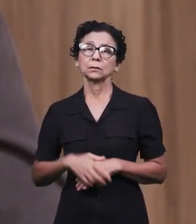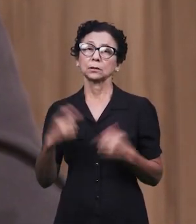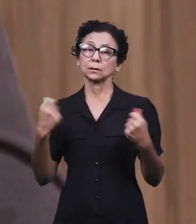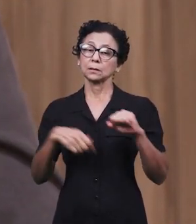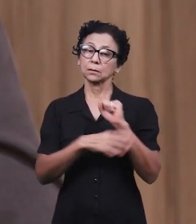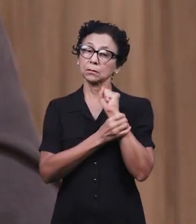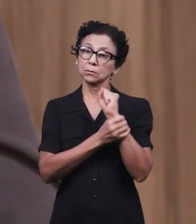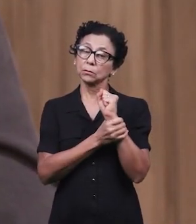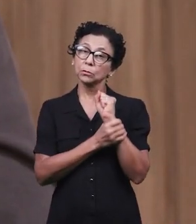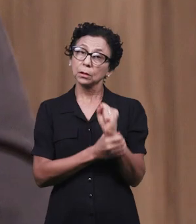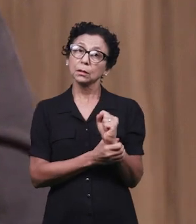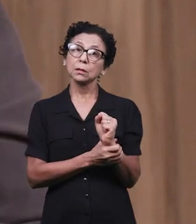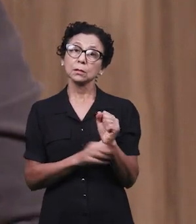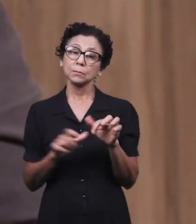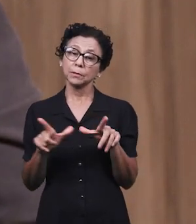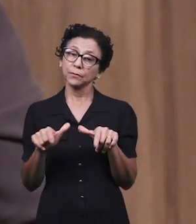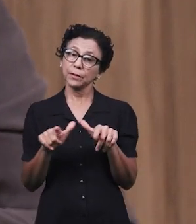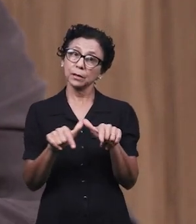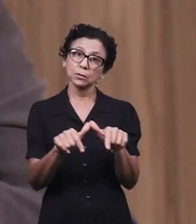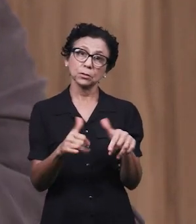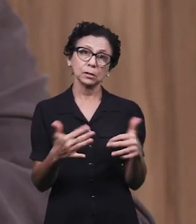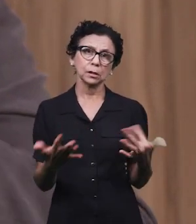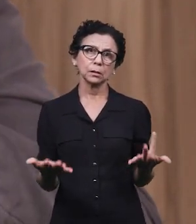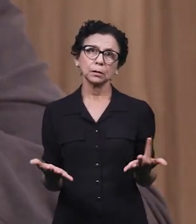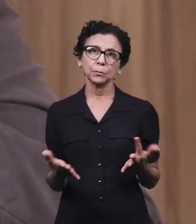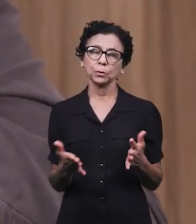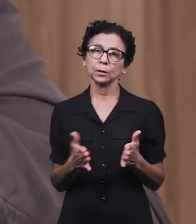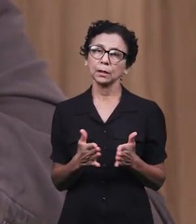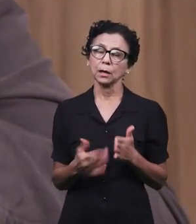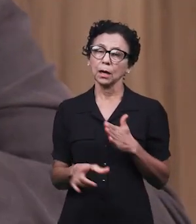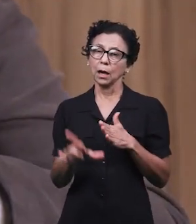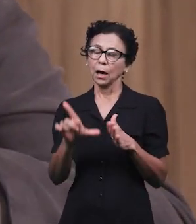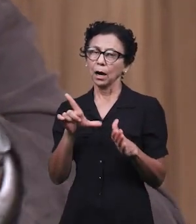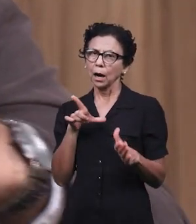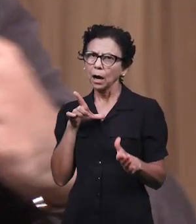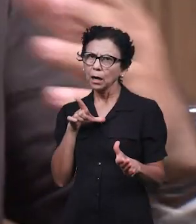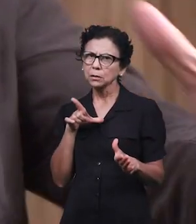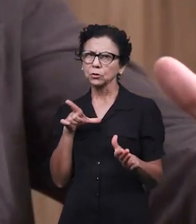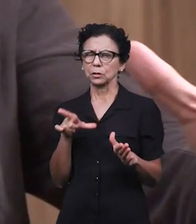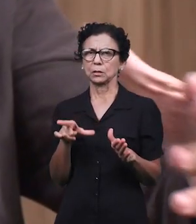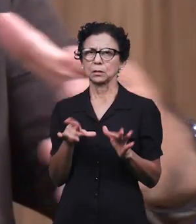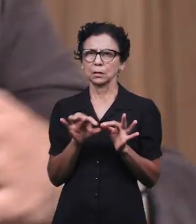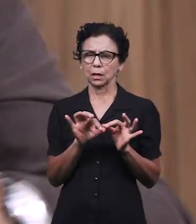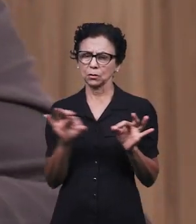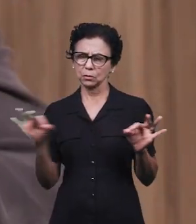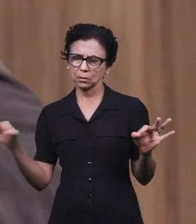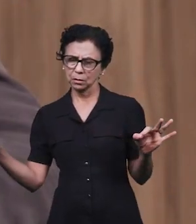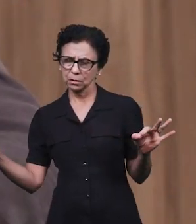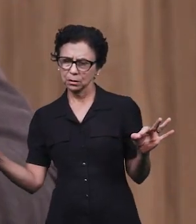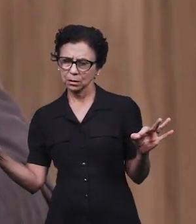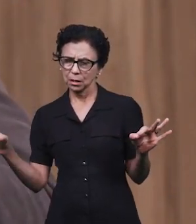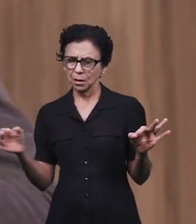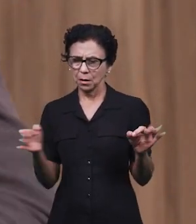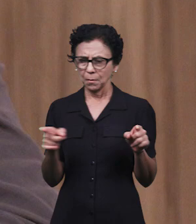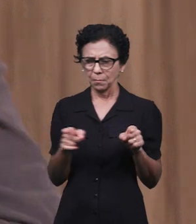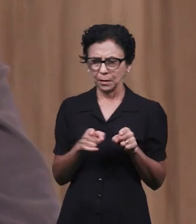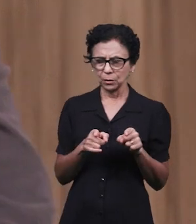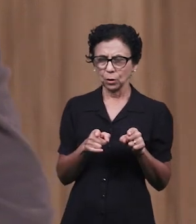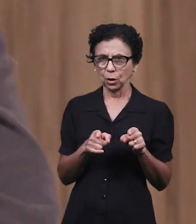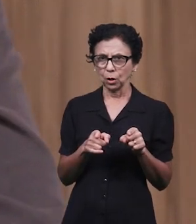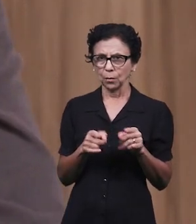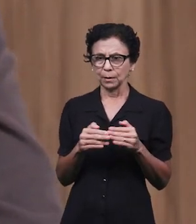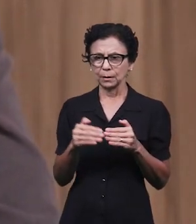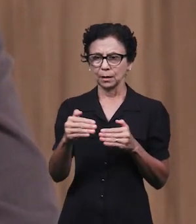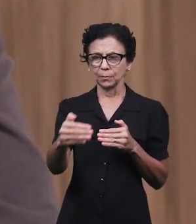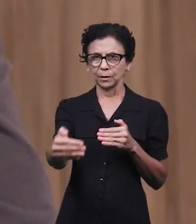a respeito da viagem, porque até então as distâncias eram menores, mas agora seria uma distância muito maior a ser